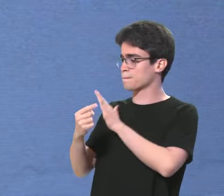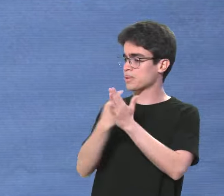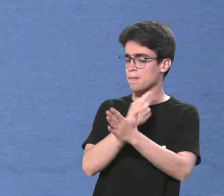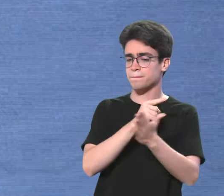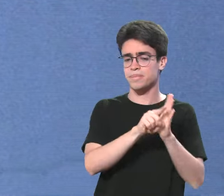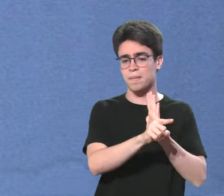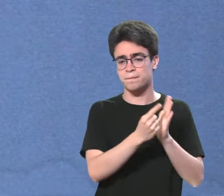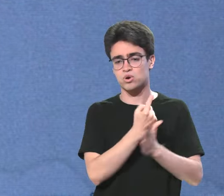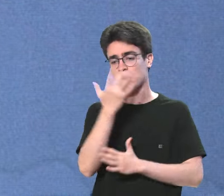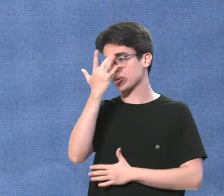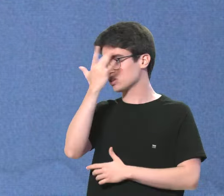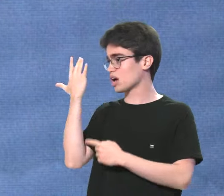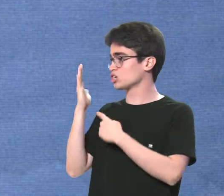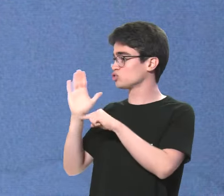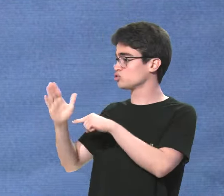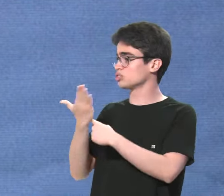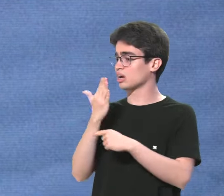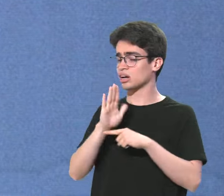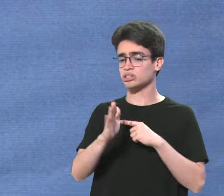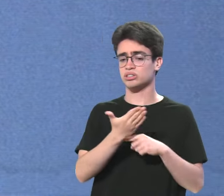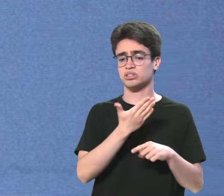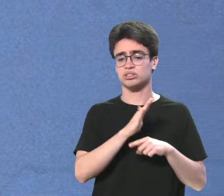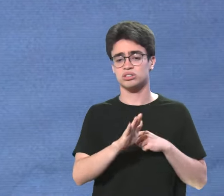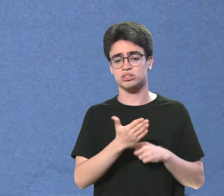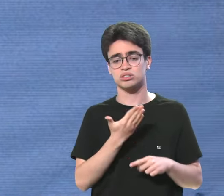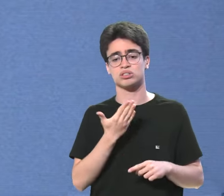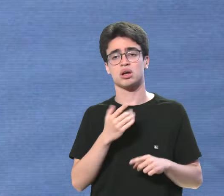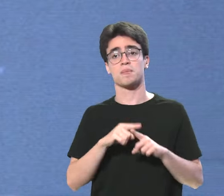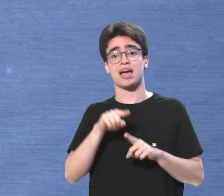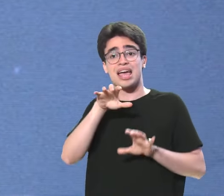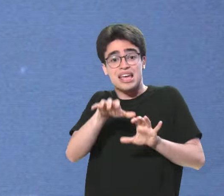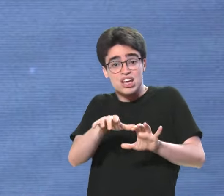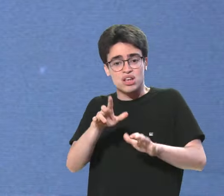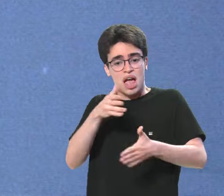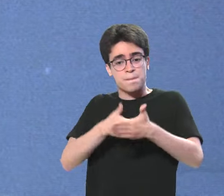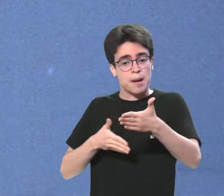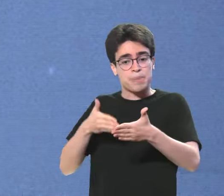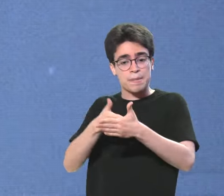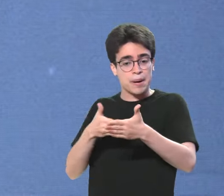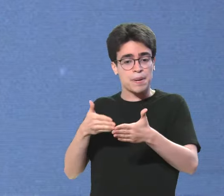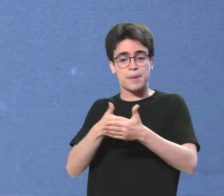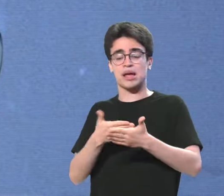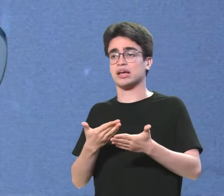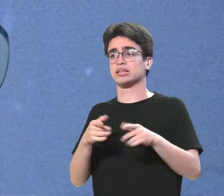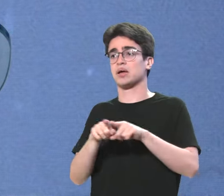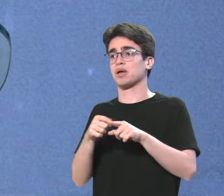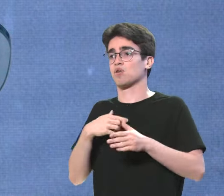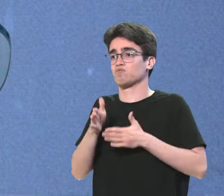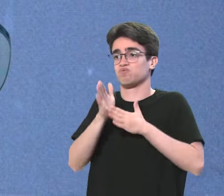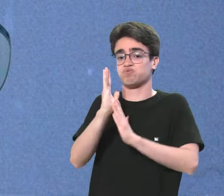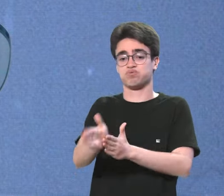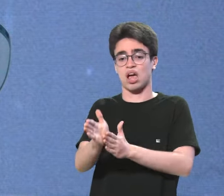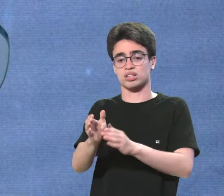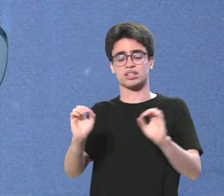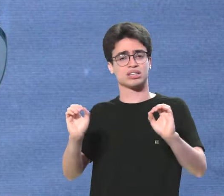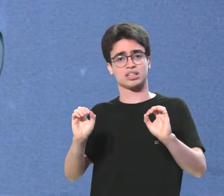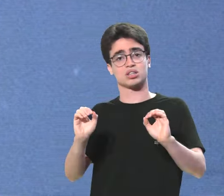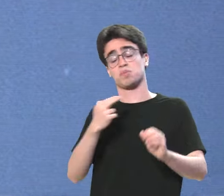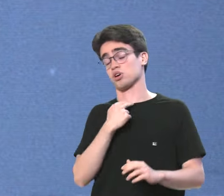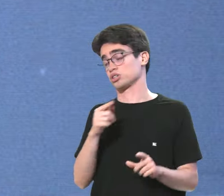quem te ajude só que isso não pode ser um impedimento para que você não avance não pregue